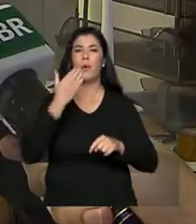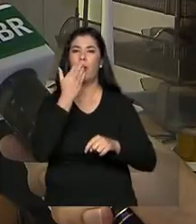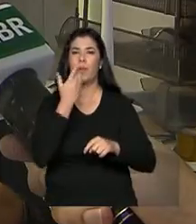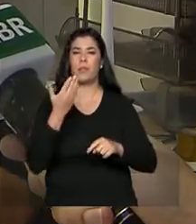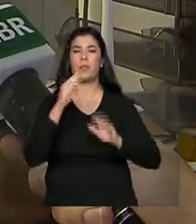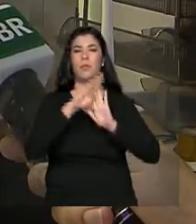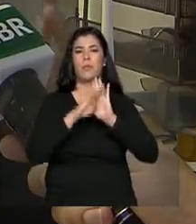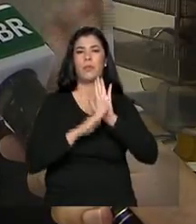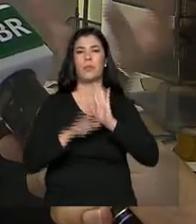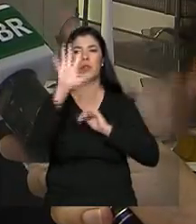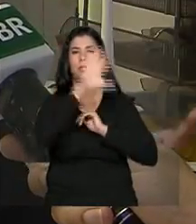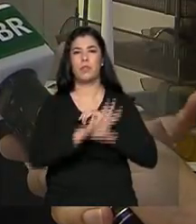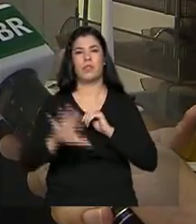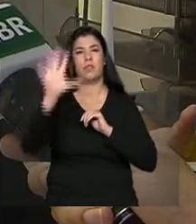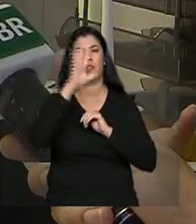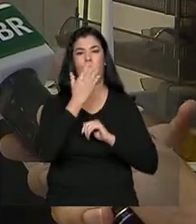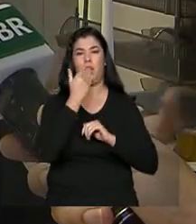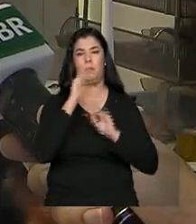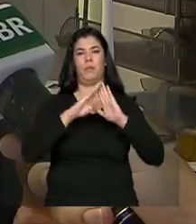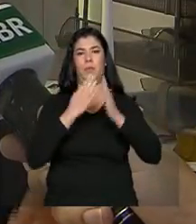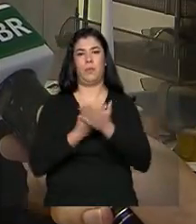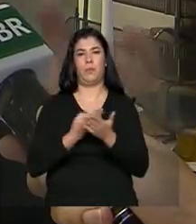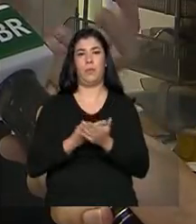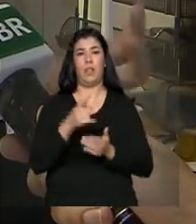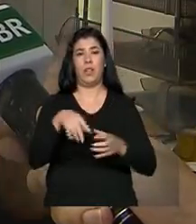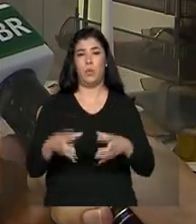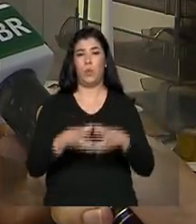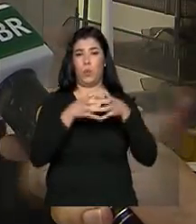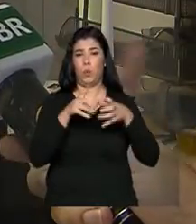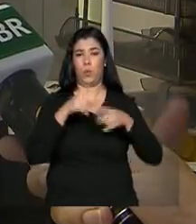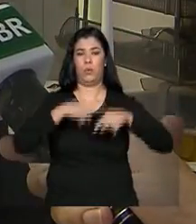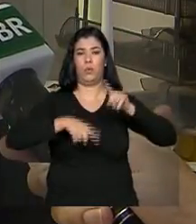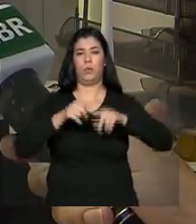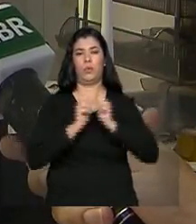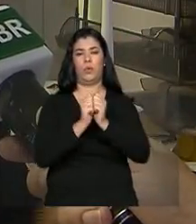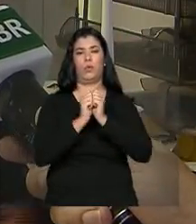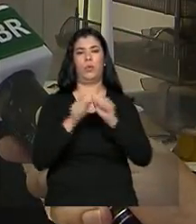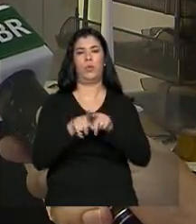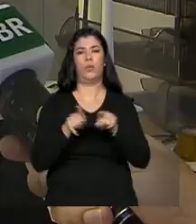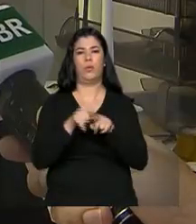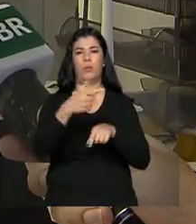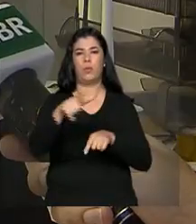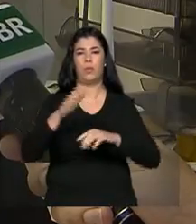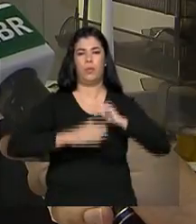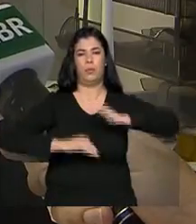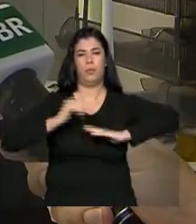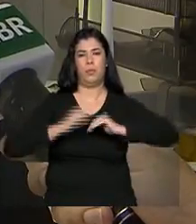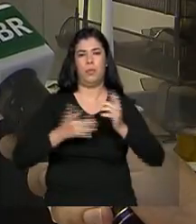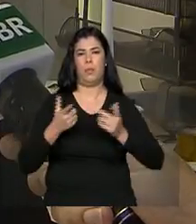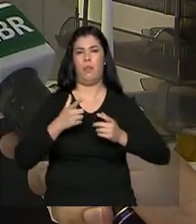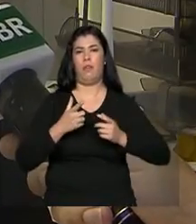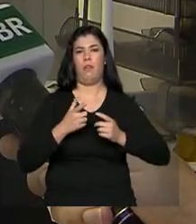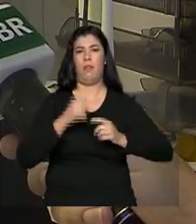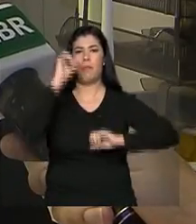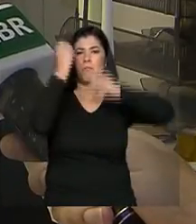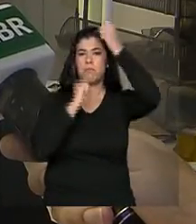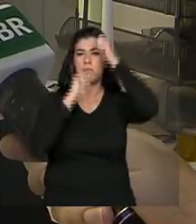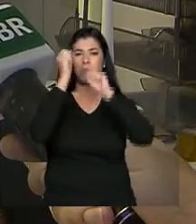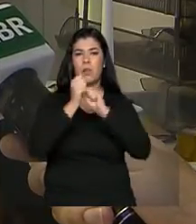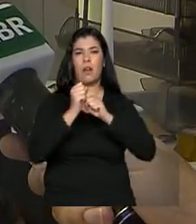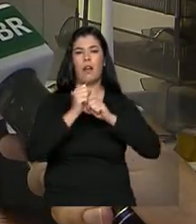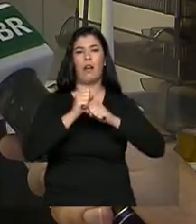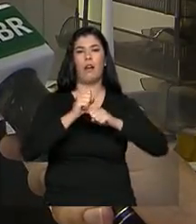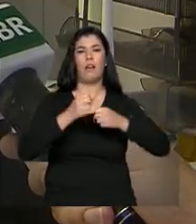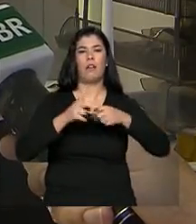de Alimentação Escolar. Esse conjunto de políticas públicas, junto com um conjunto de máquinas e implementos